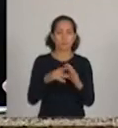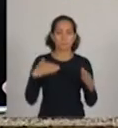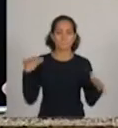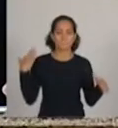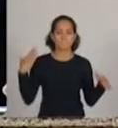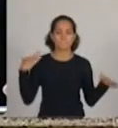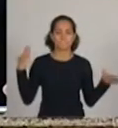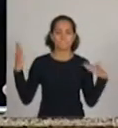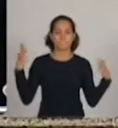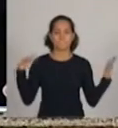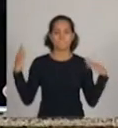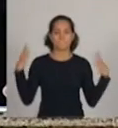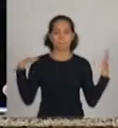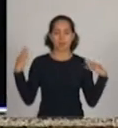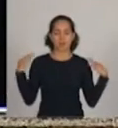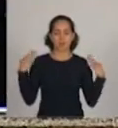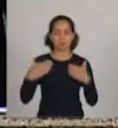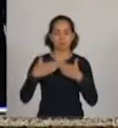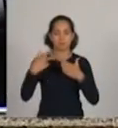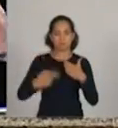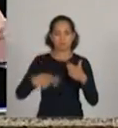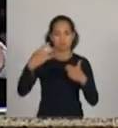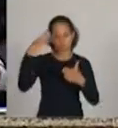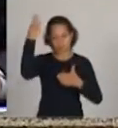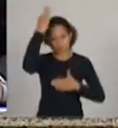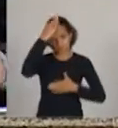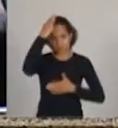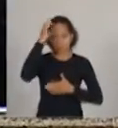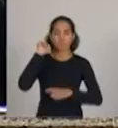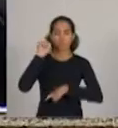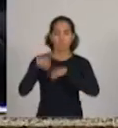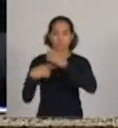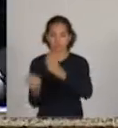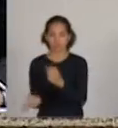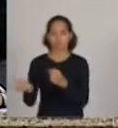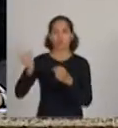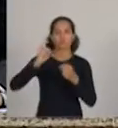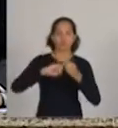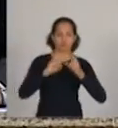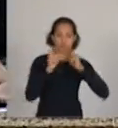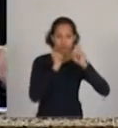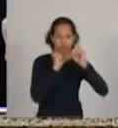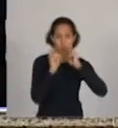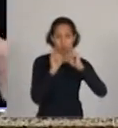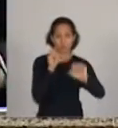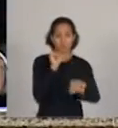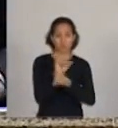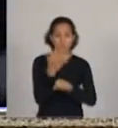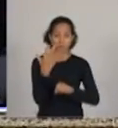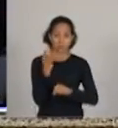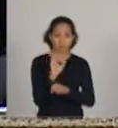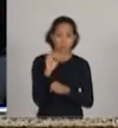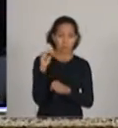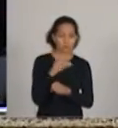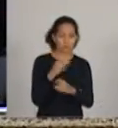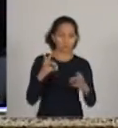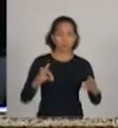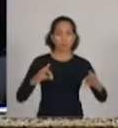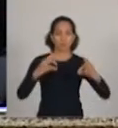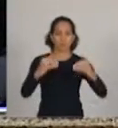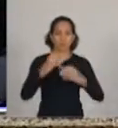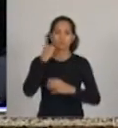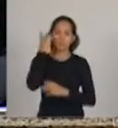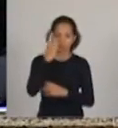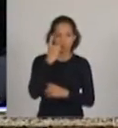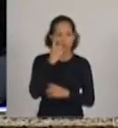Santo. Então, logo depois nós vamos retornar com a sessão, 10 minutos apenas, para dar fala a todos os deputados que